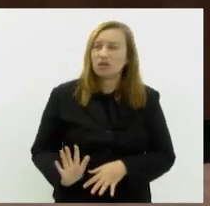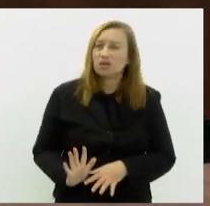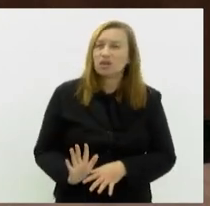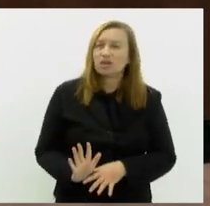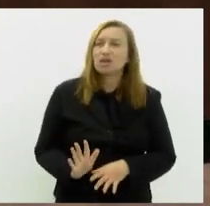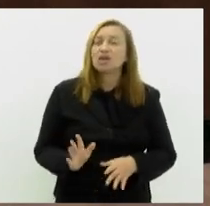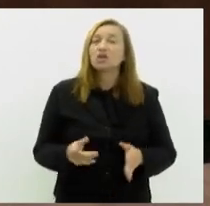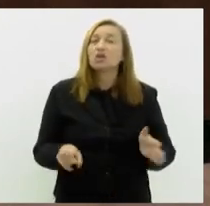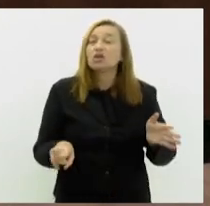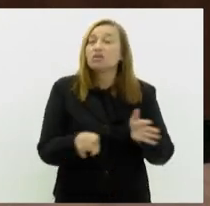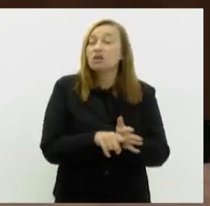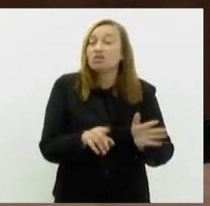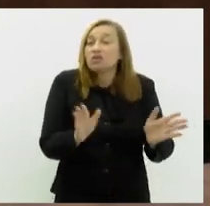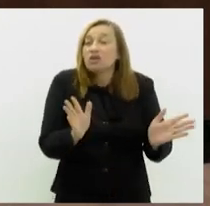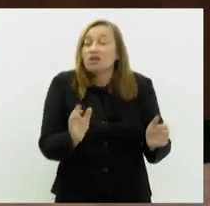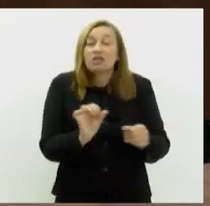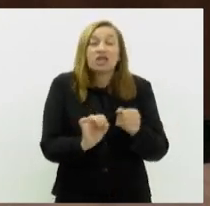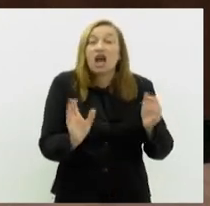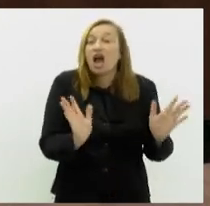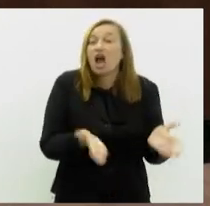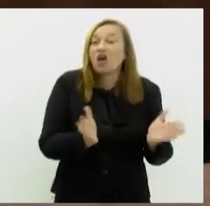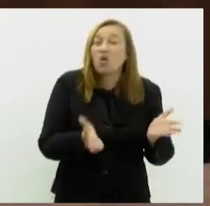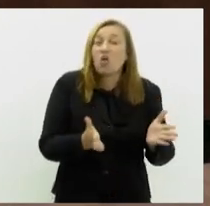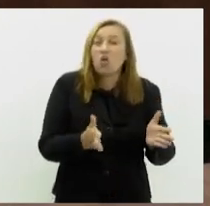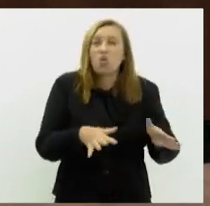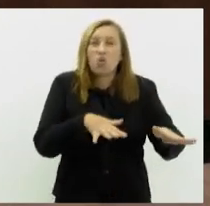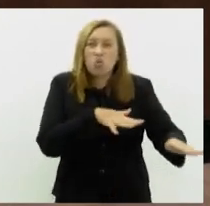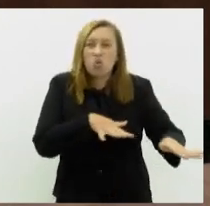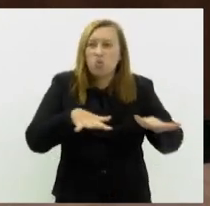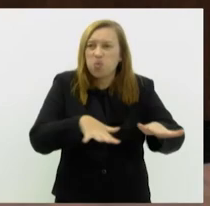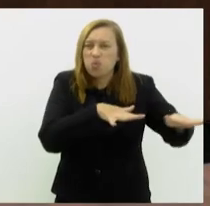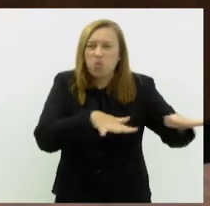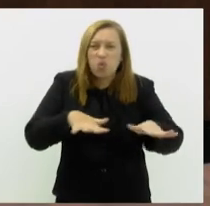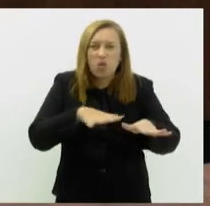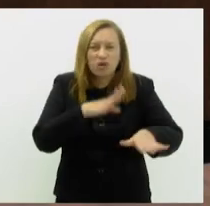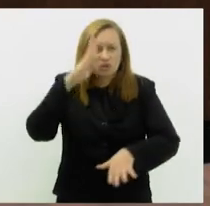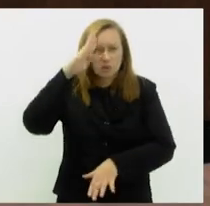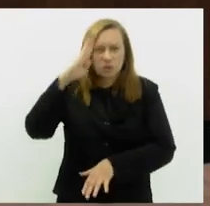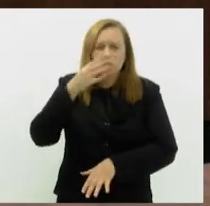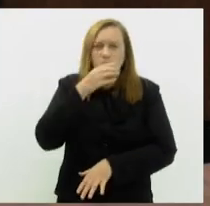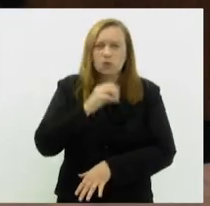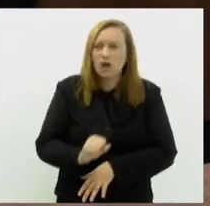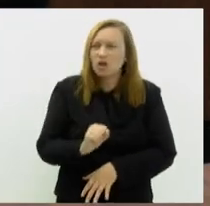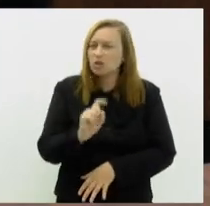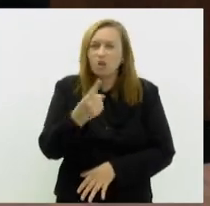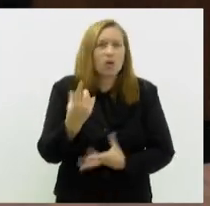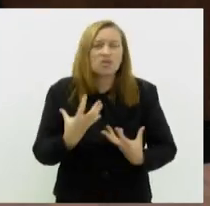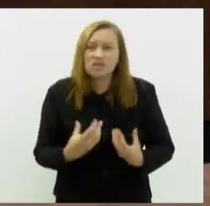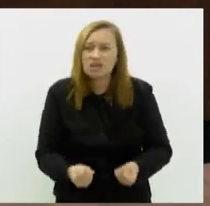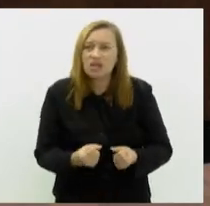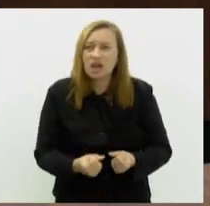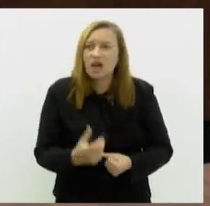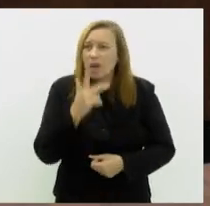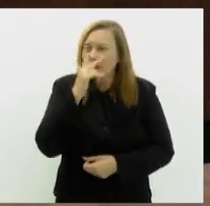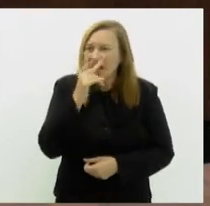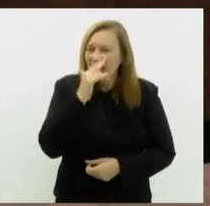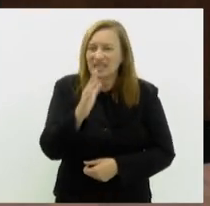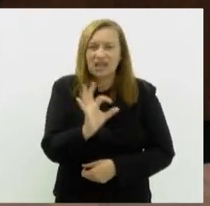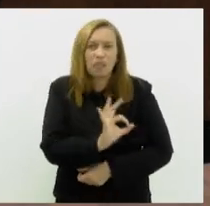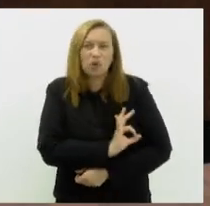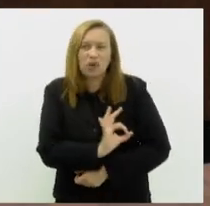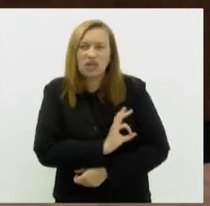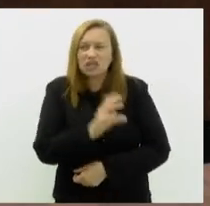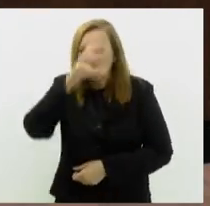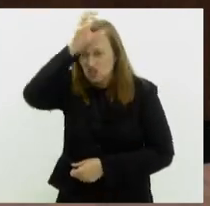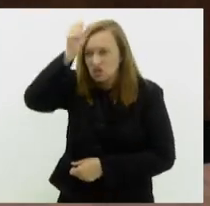menos o que está se fazendo agora. O que o exército de Israel está fazendo é completamente inaceitável. É como se a polícia quisesse, Tia